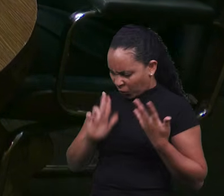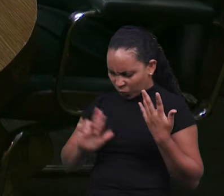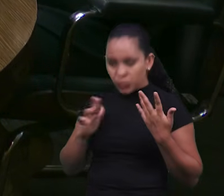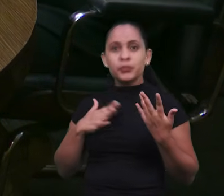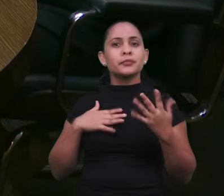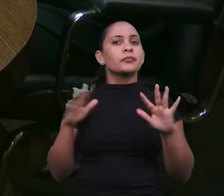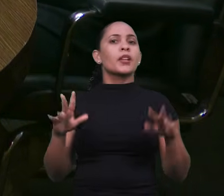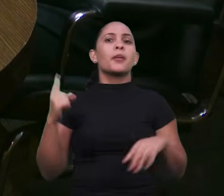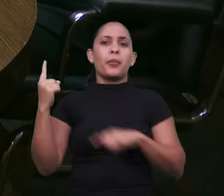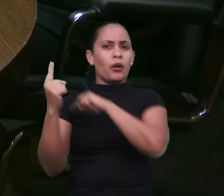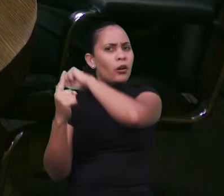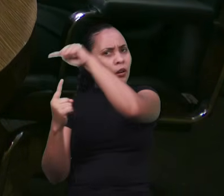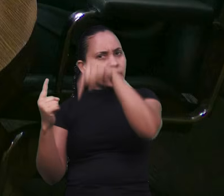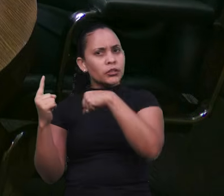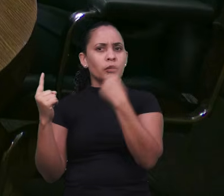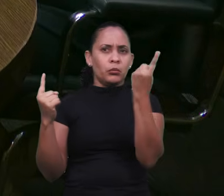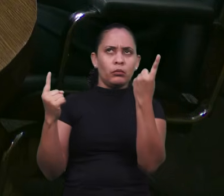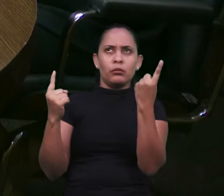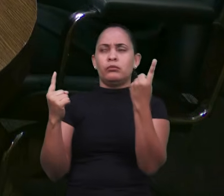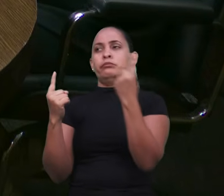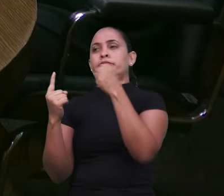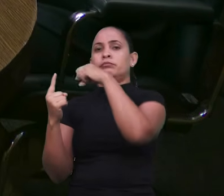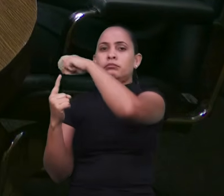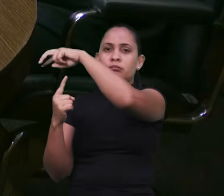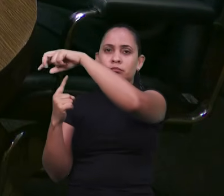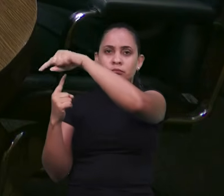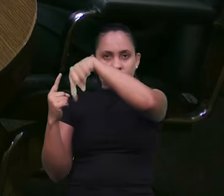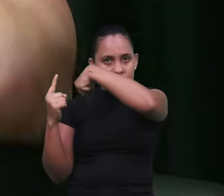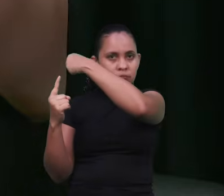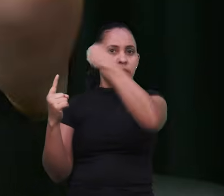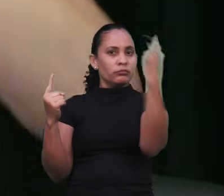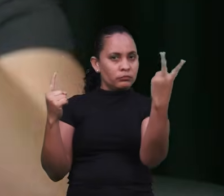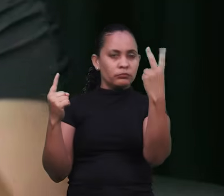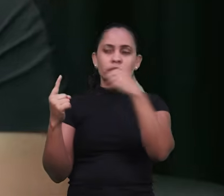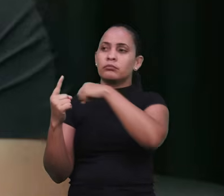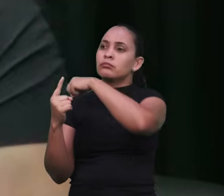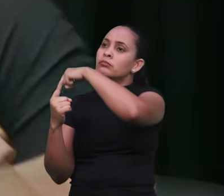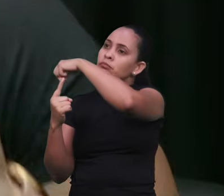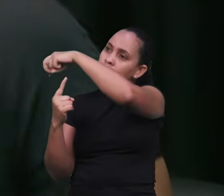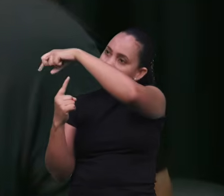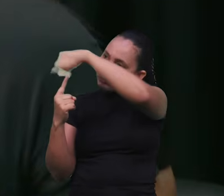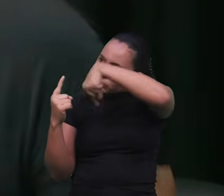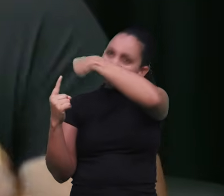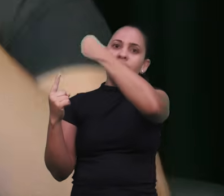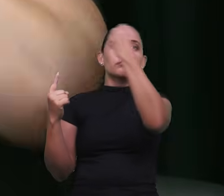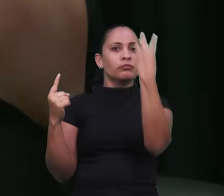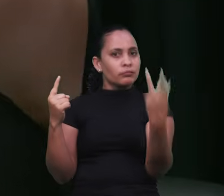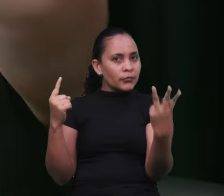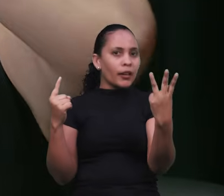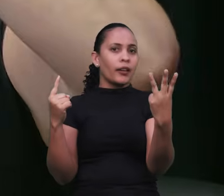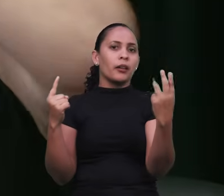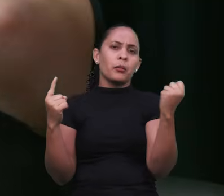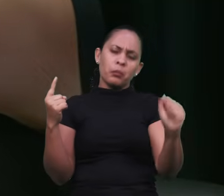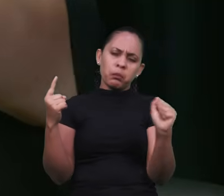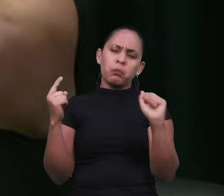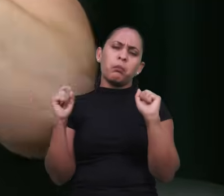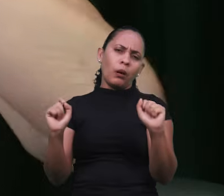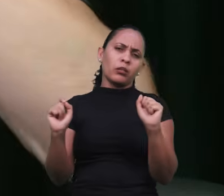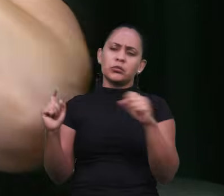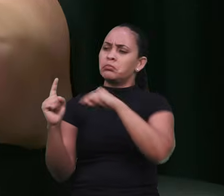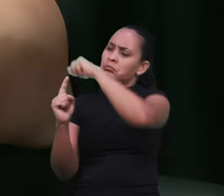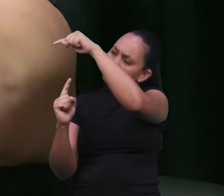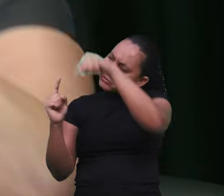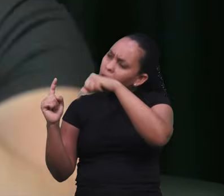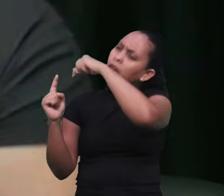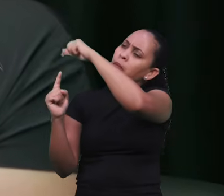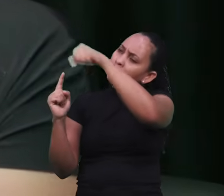problema, pode fazer santo 1, santo 2, santo 3, pode. Ou então só fazer várias